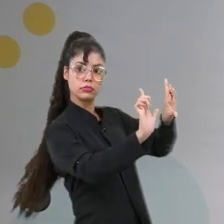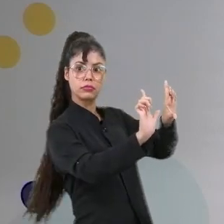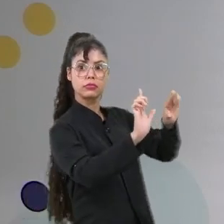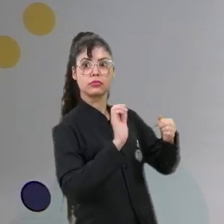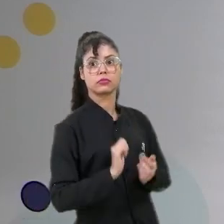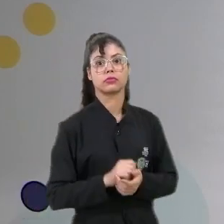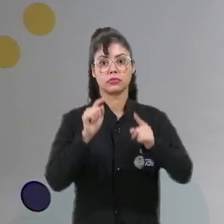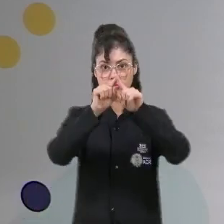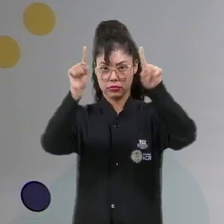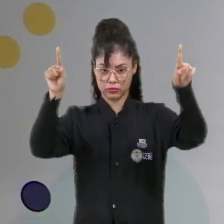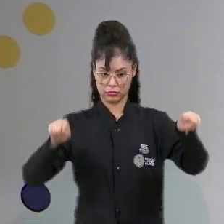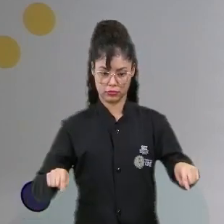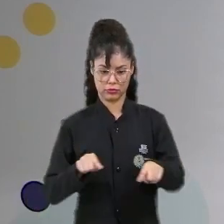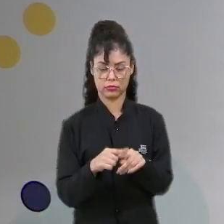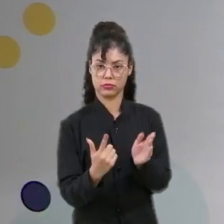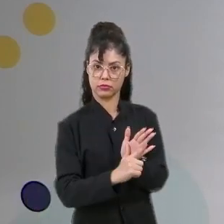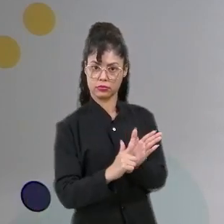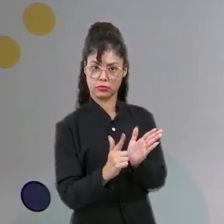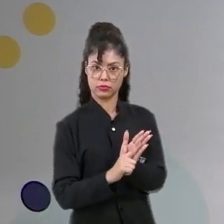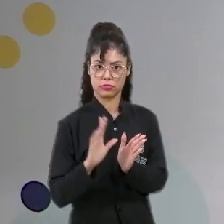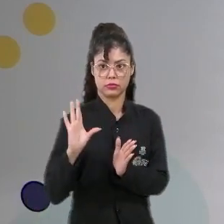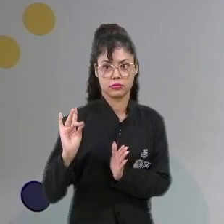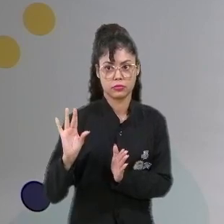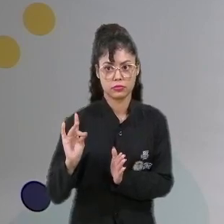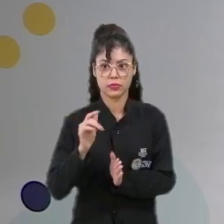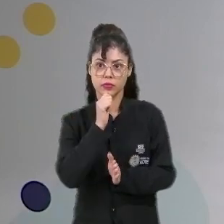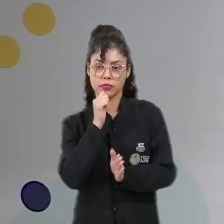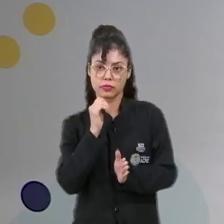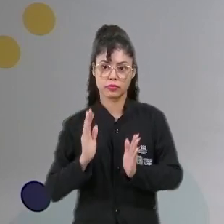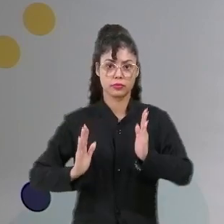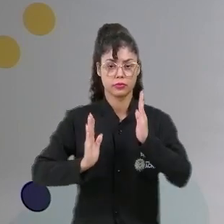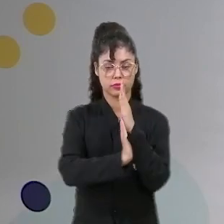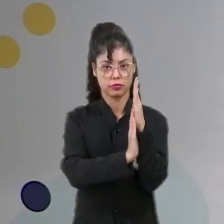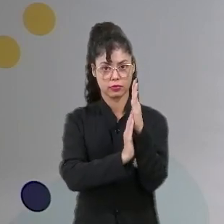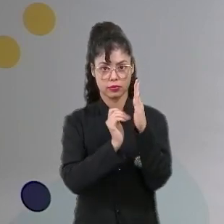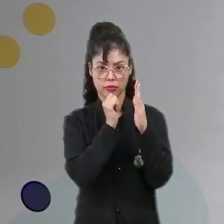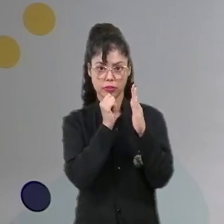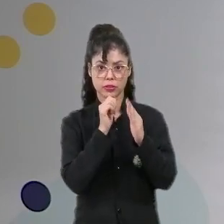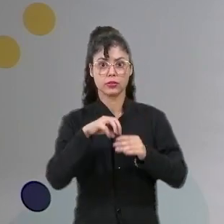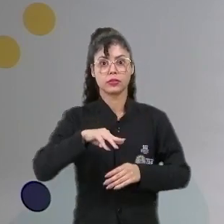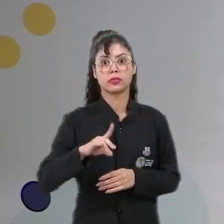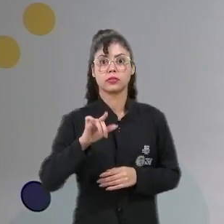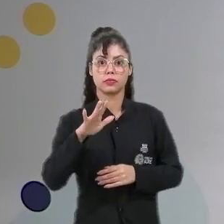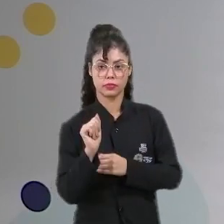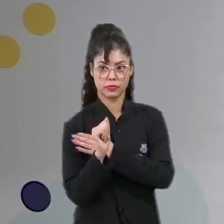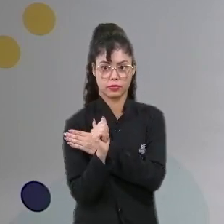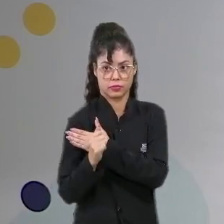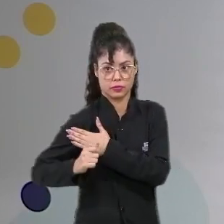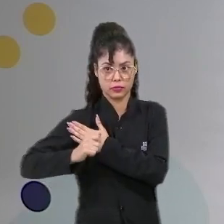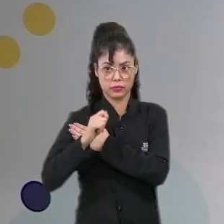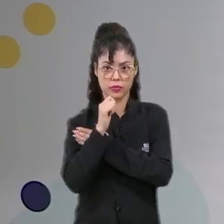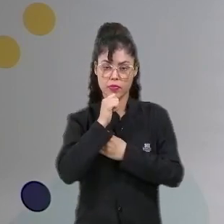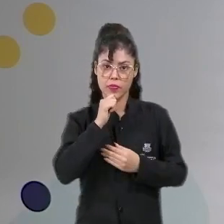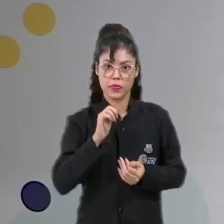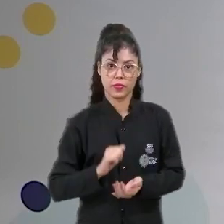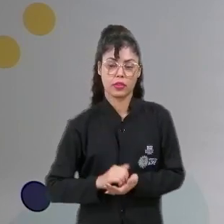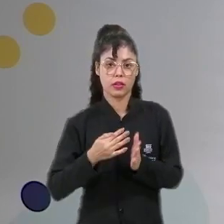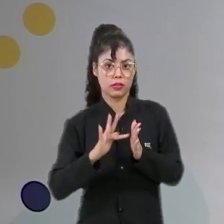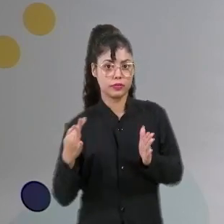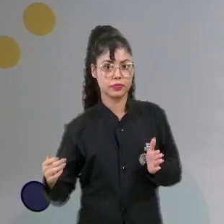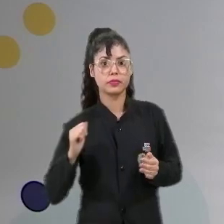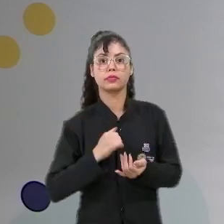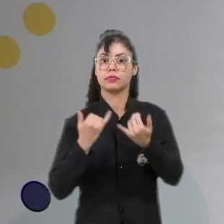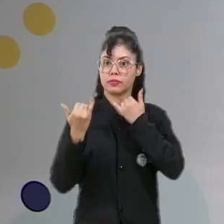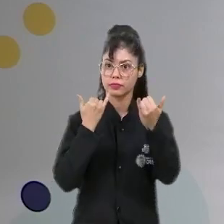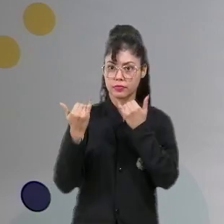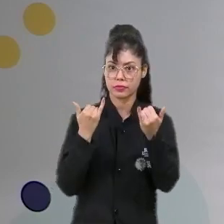um quadrado, né, um papel colado em uma parede, em um mural, que esse papel tem uma função, tem uma